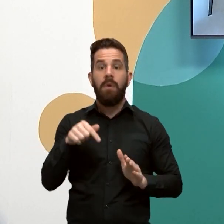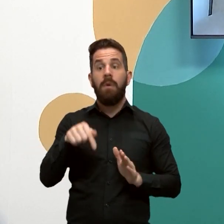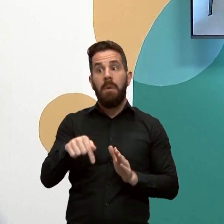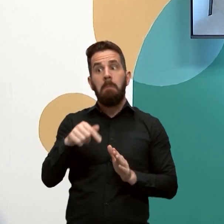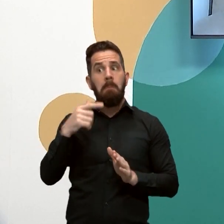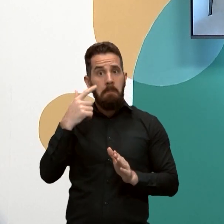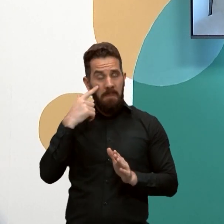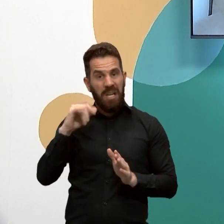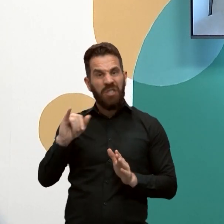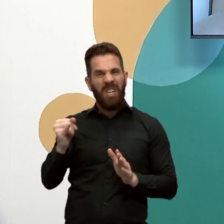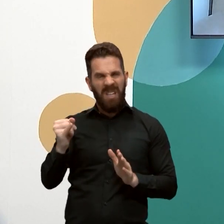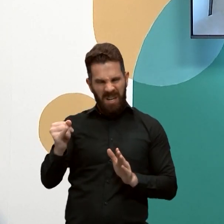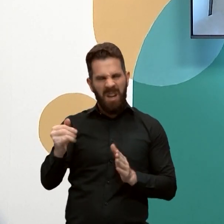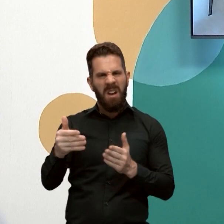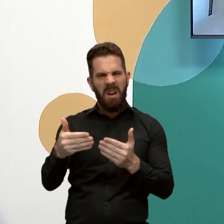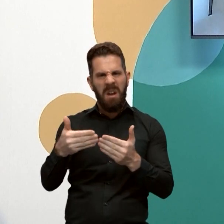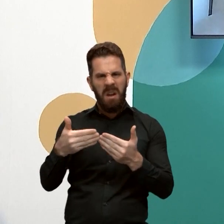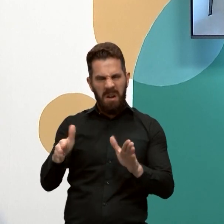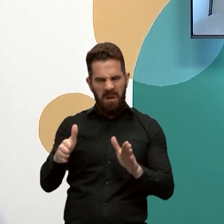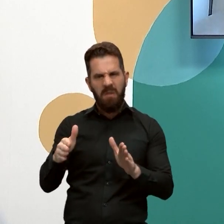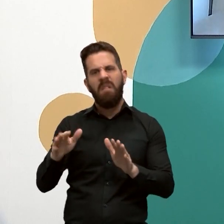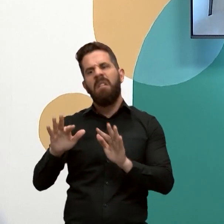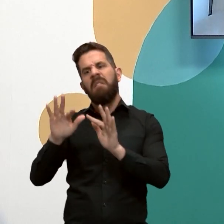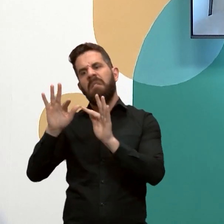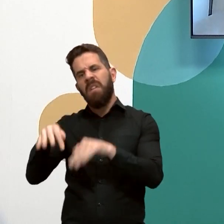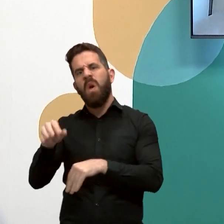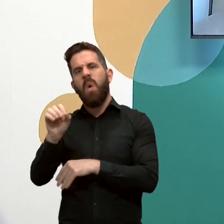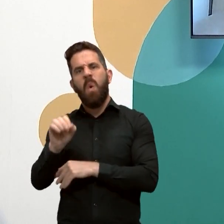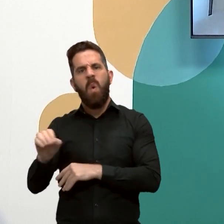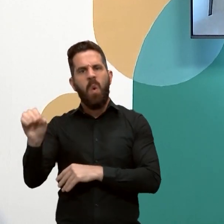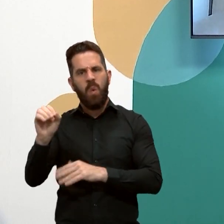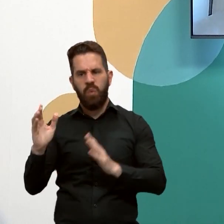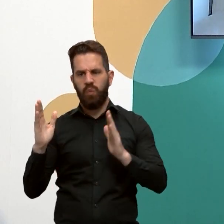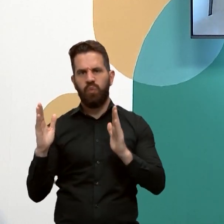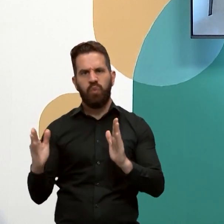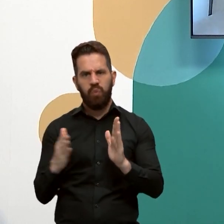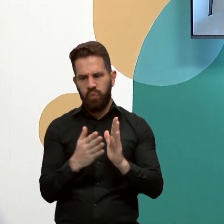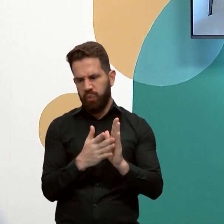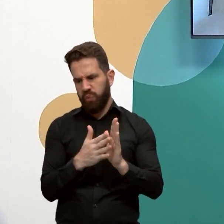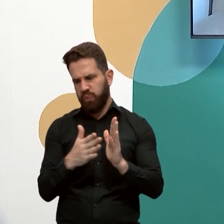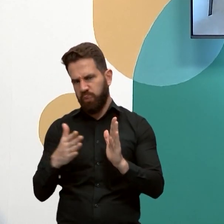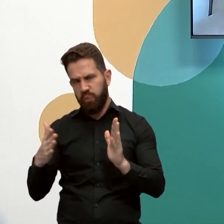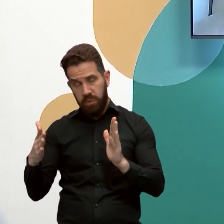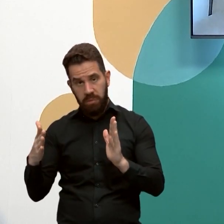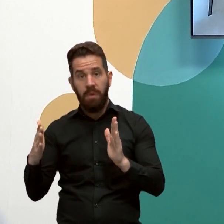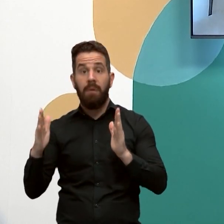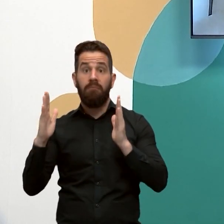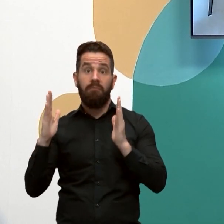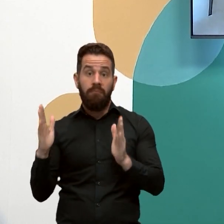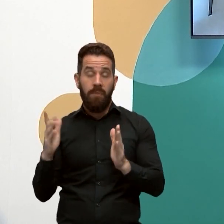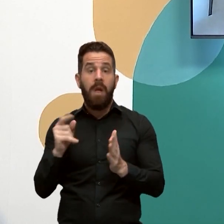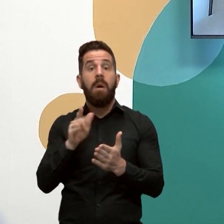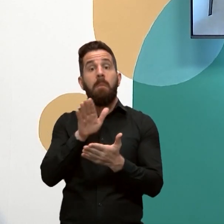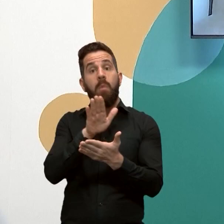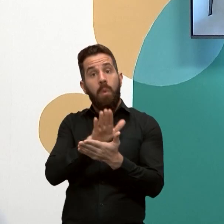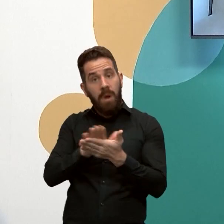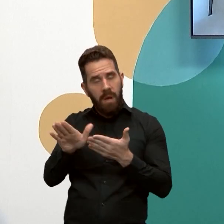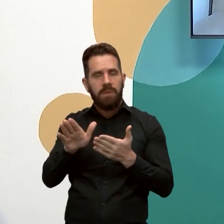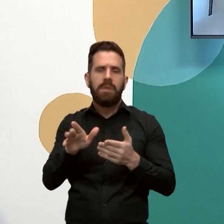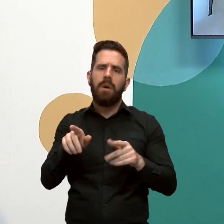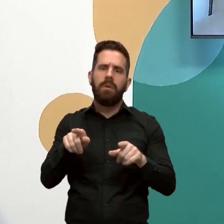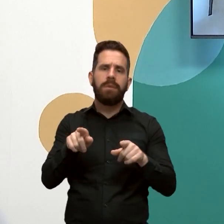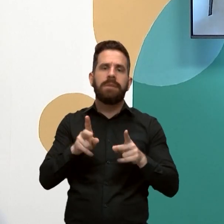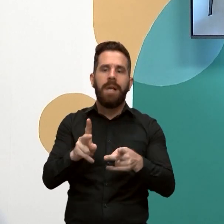abrir agora em janeiro e fecha normalmente em outubro. Então, é contínuo e a nossa publicação também é contínua.